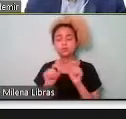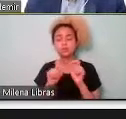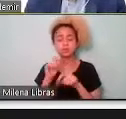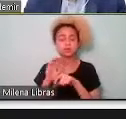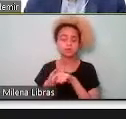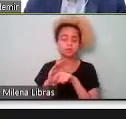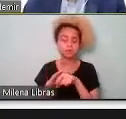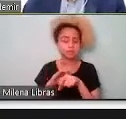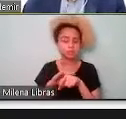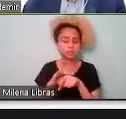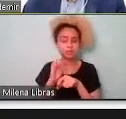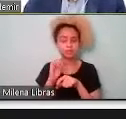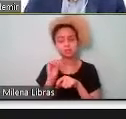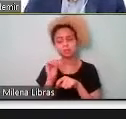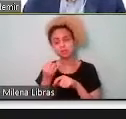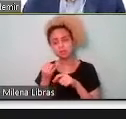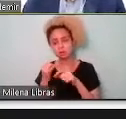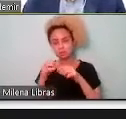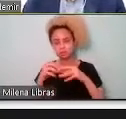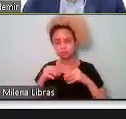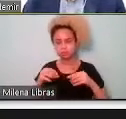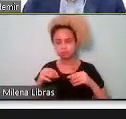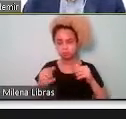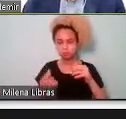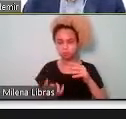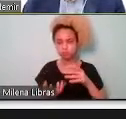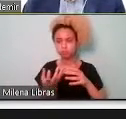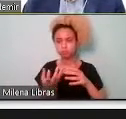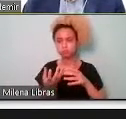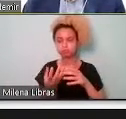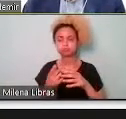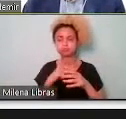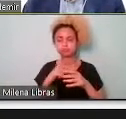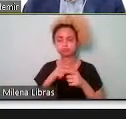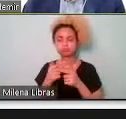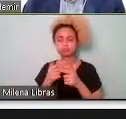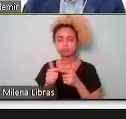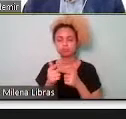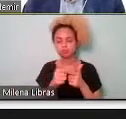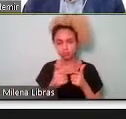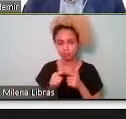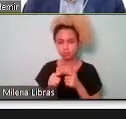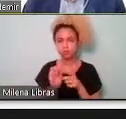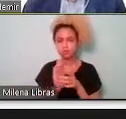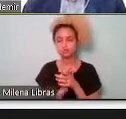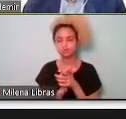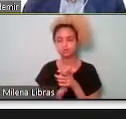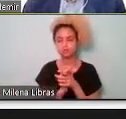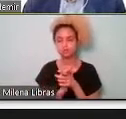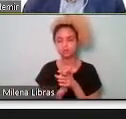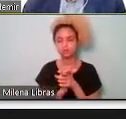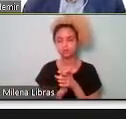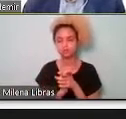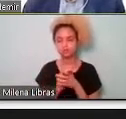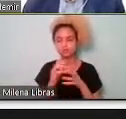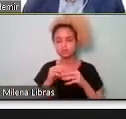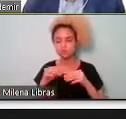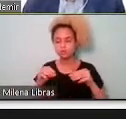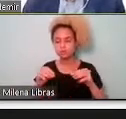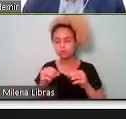estava comprometida na sua fase de execução, né? O solo estava